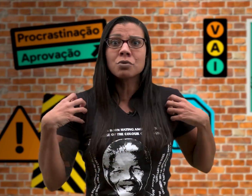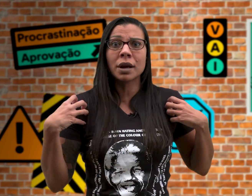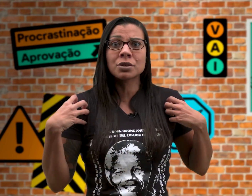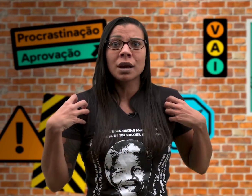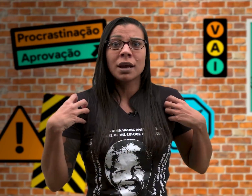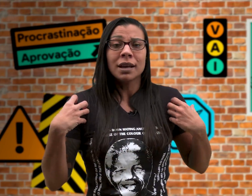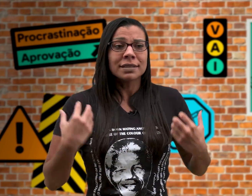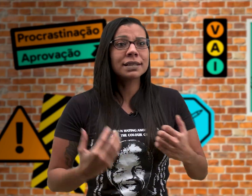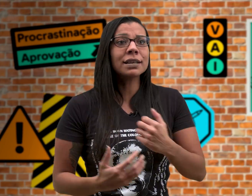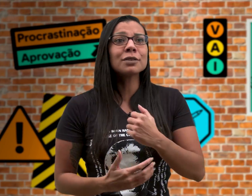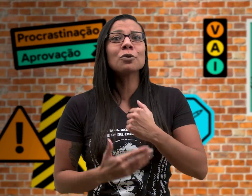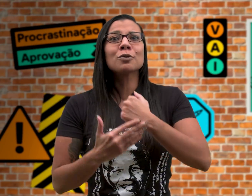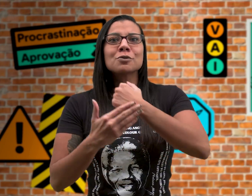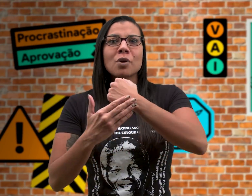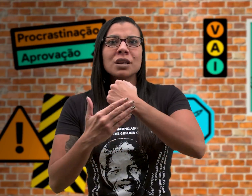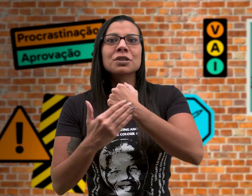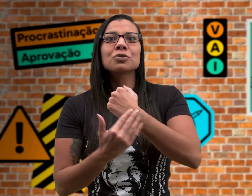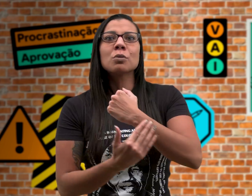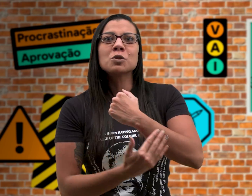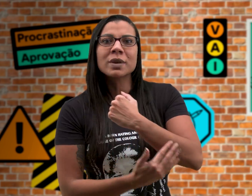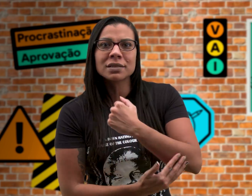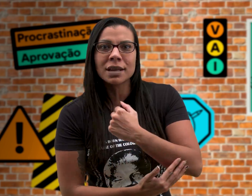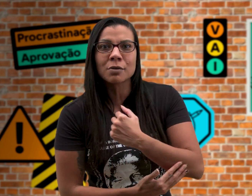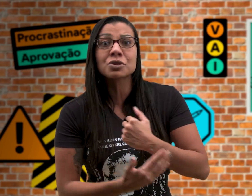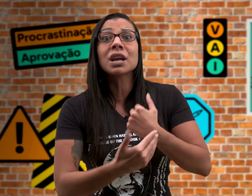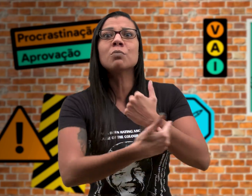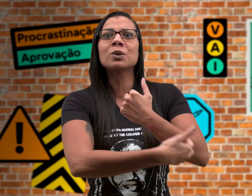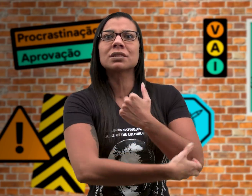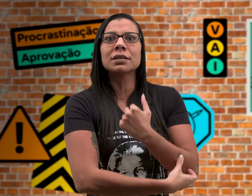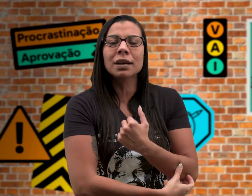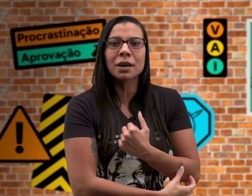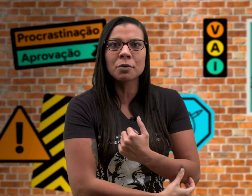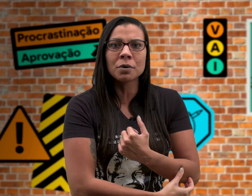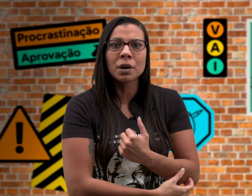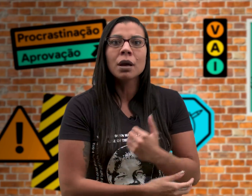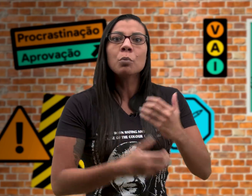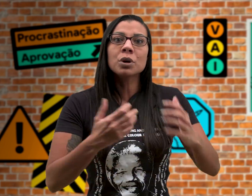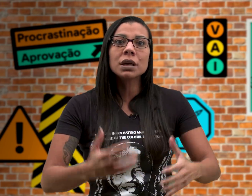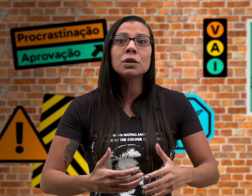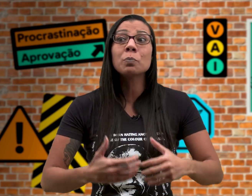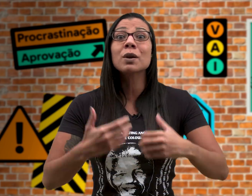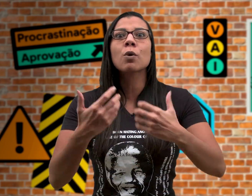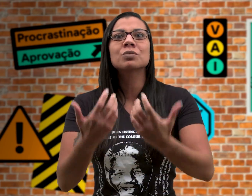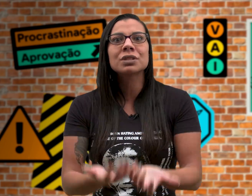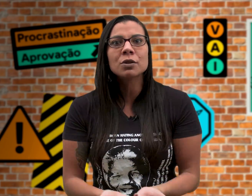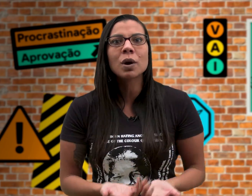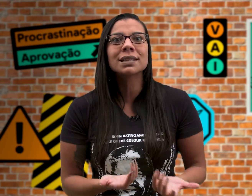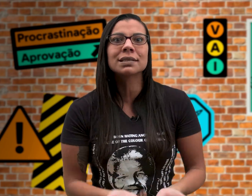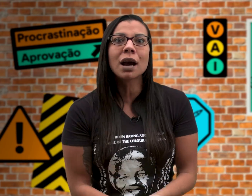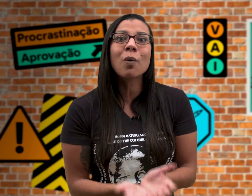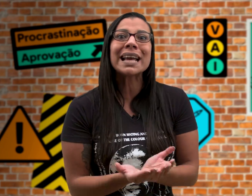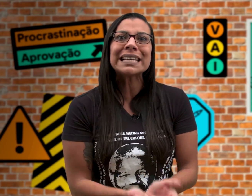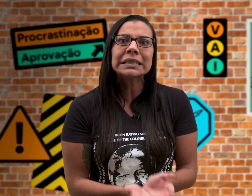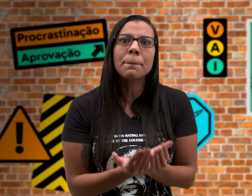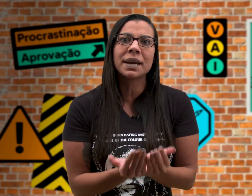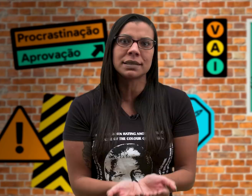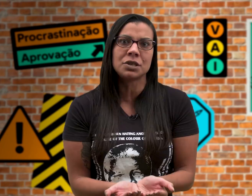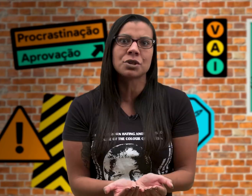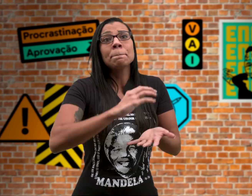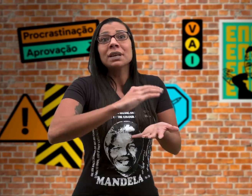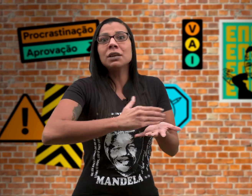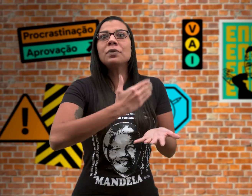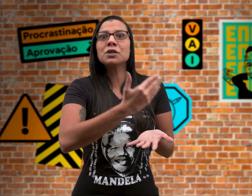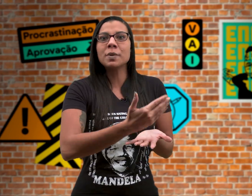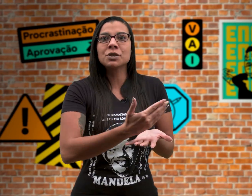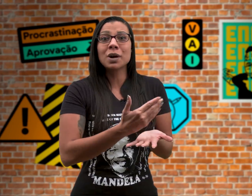para todos nós. Se todos nós que somos brasileiros temos sangue crioulo, por que que o preconceito racial ainda